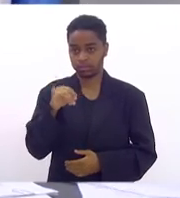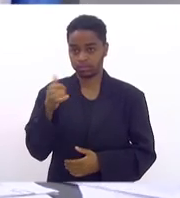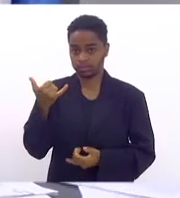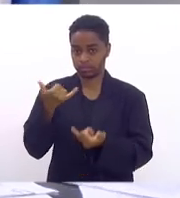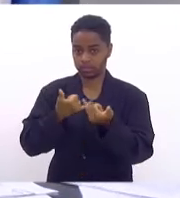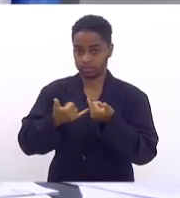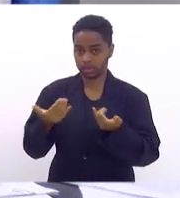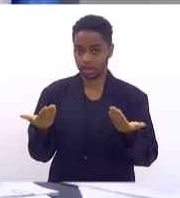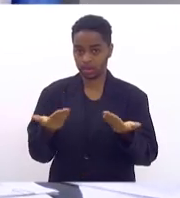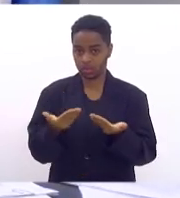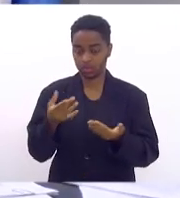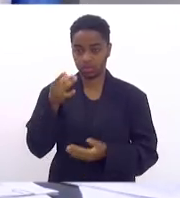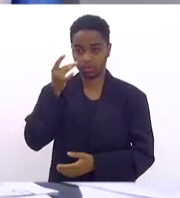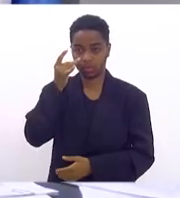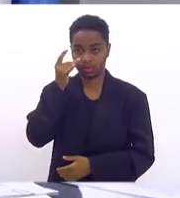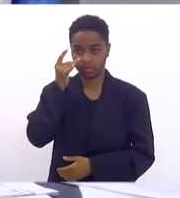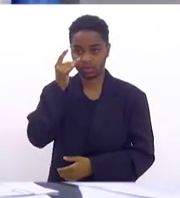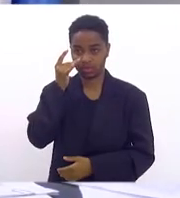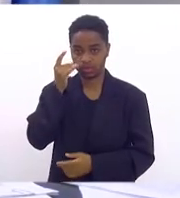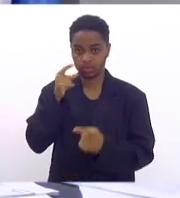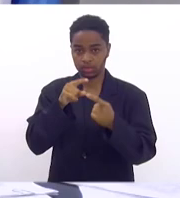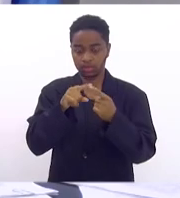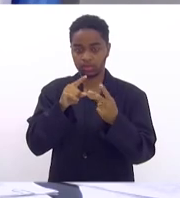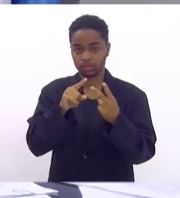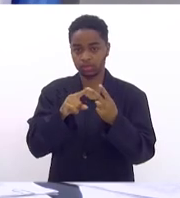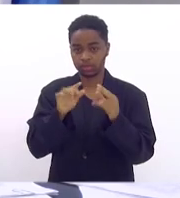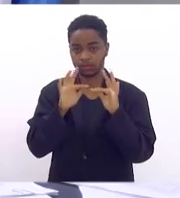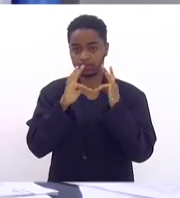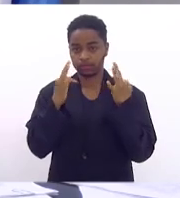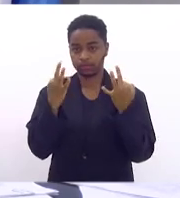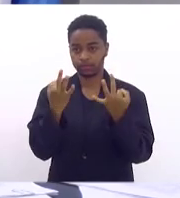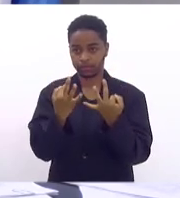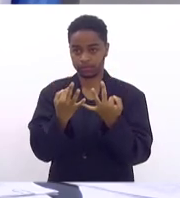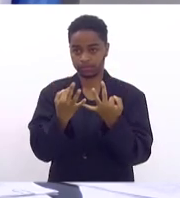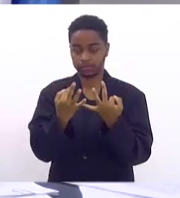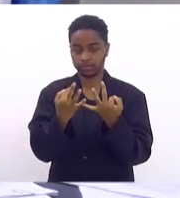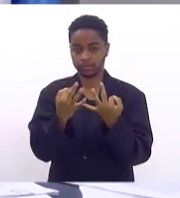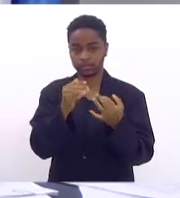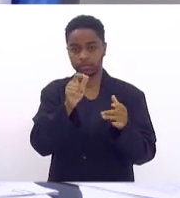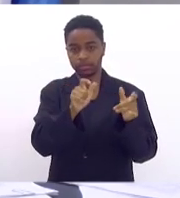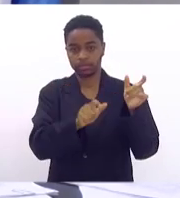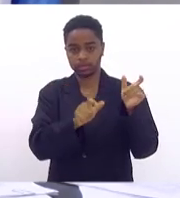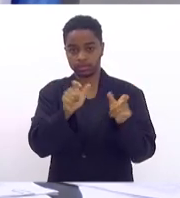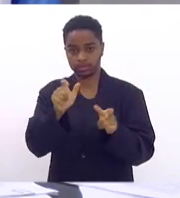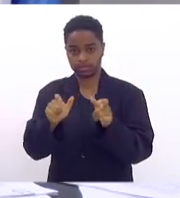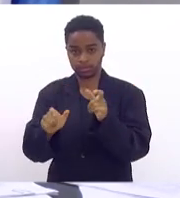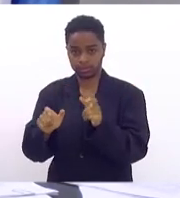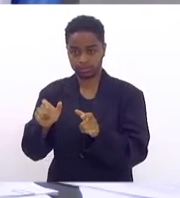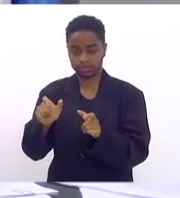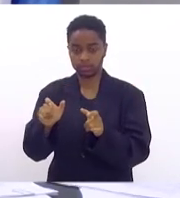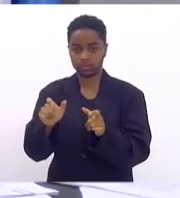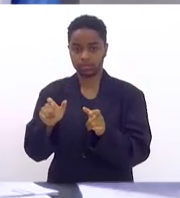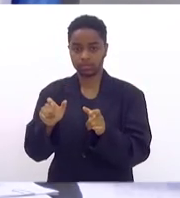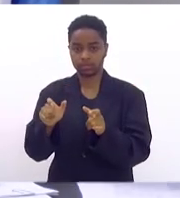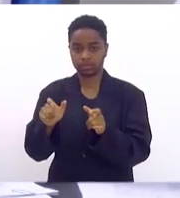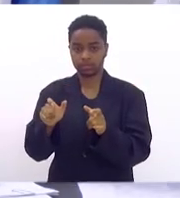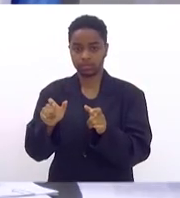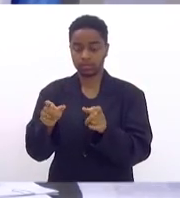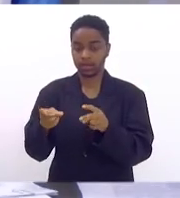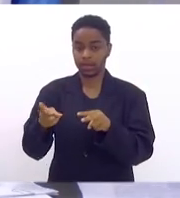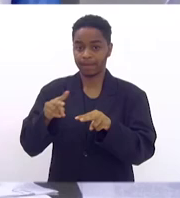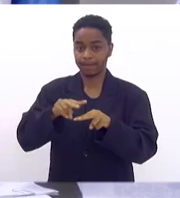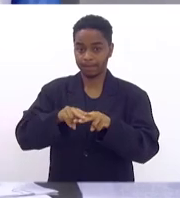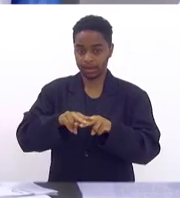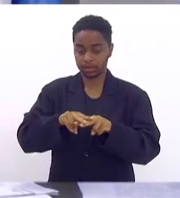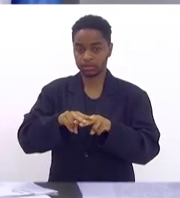aqui presentes duas familiares de pessoa que foi